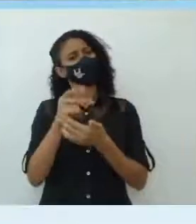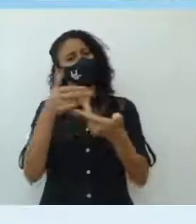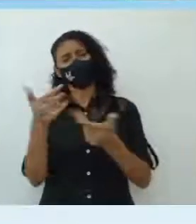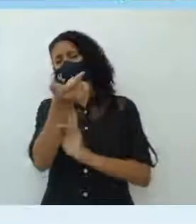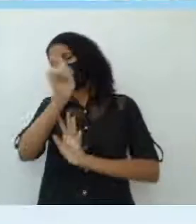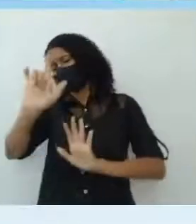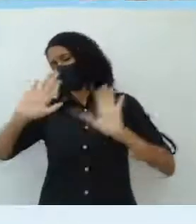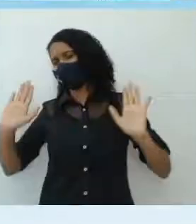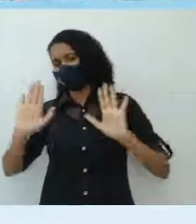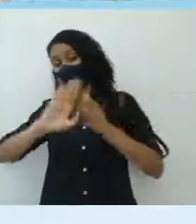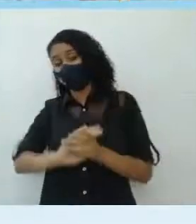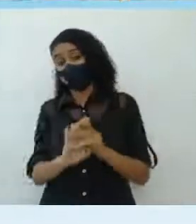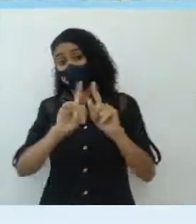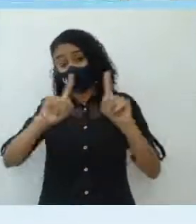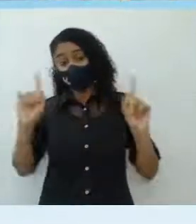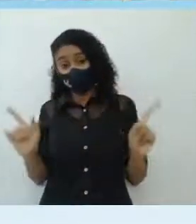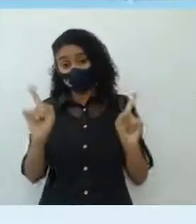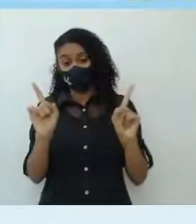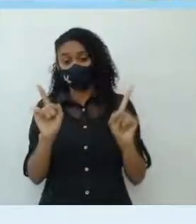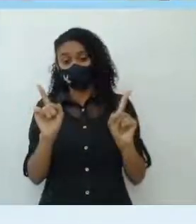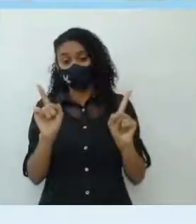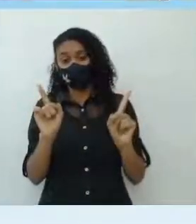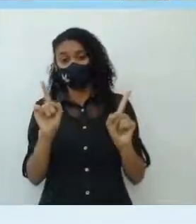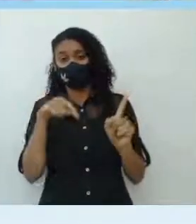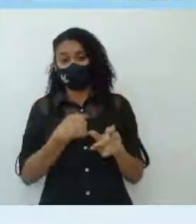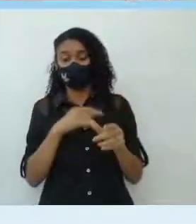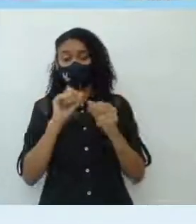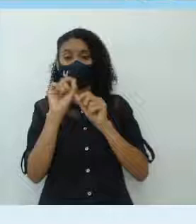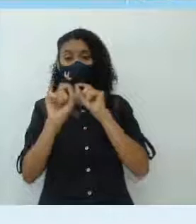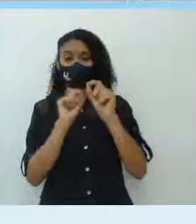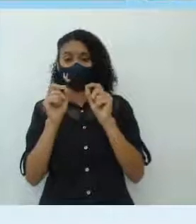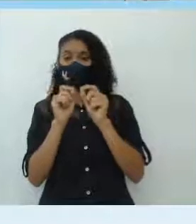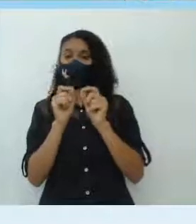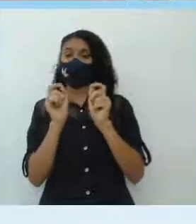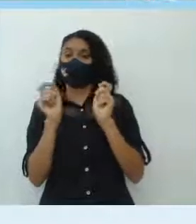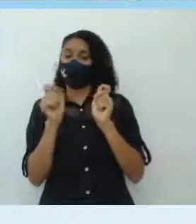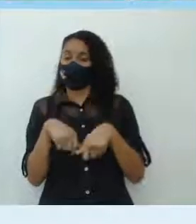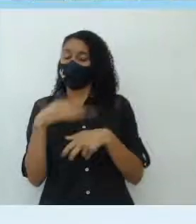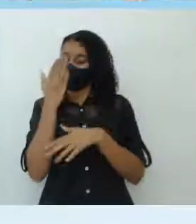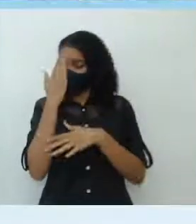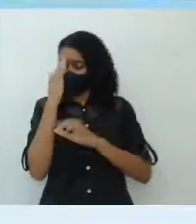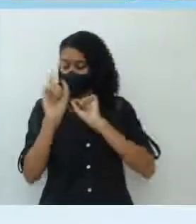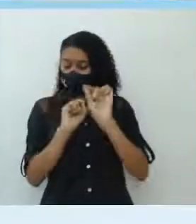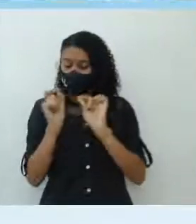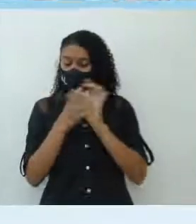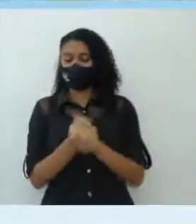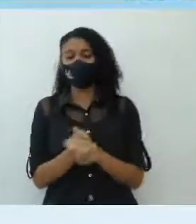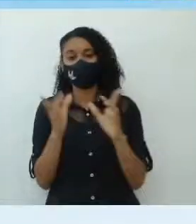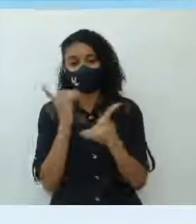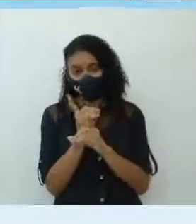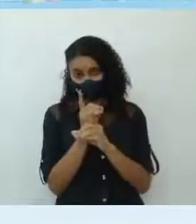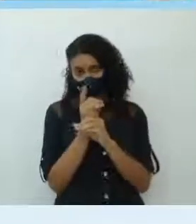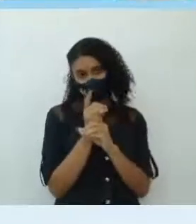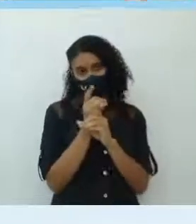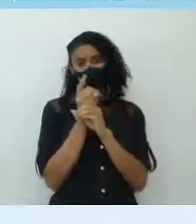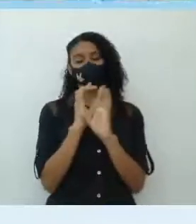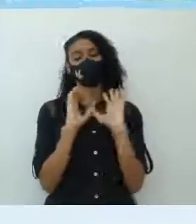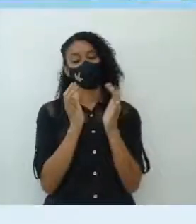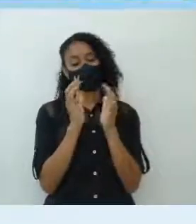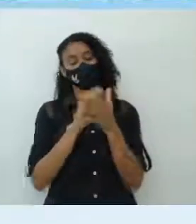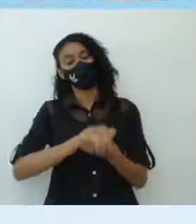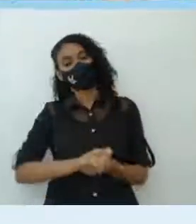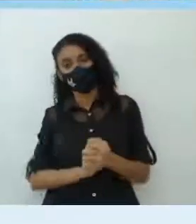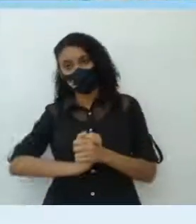materiais. Fato é que nós estaríamos muito provavelmente aí inclinados a encontrar bolinhas